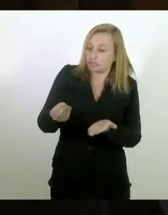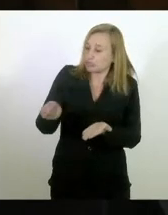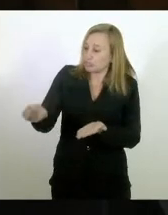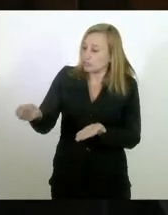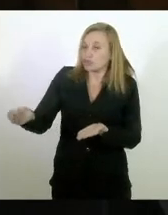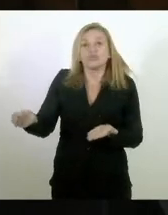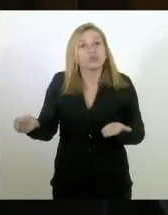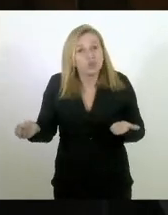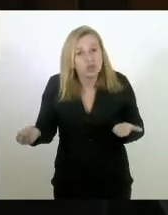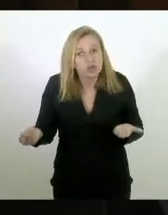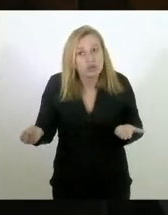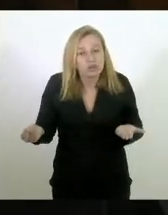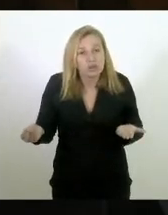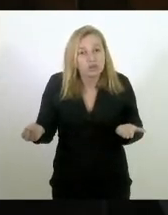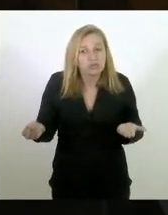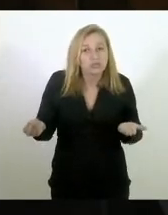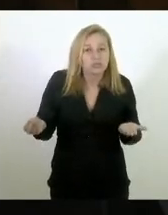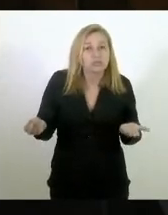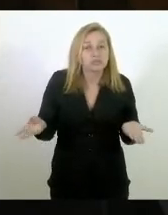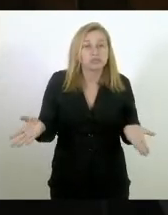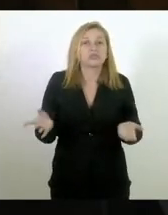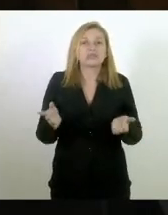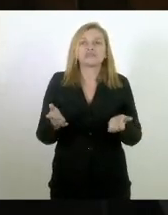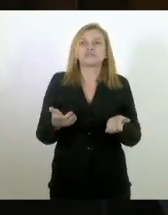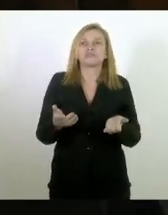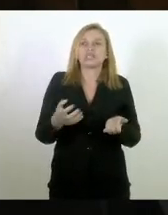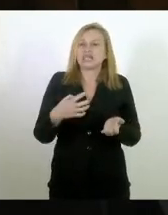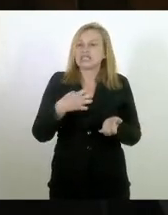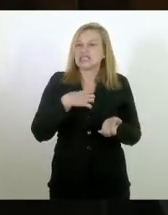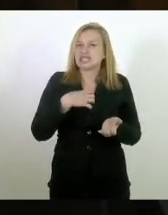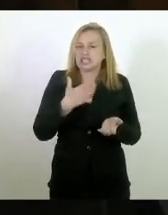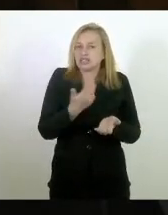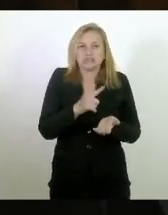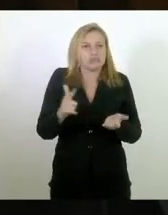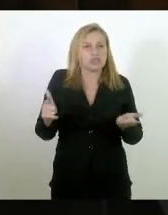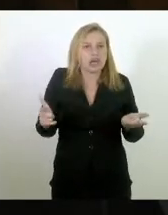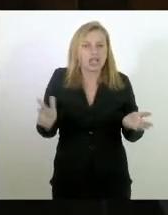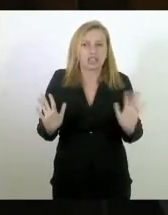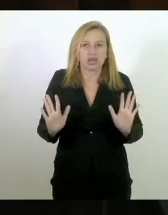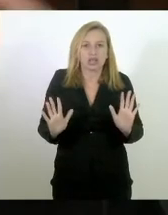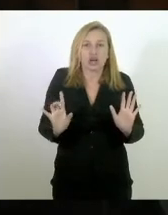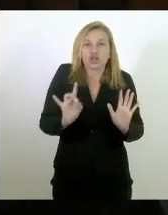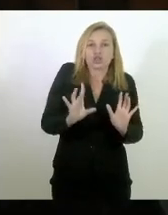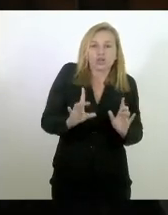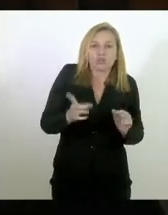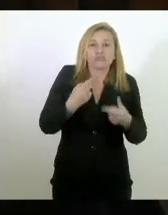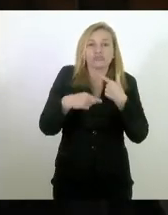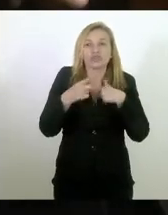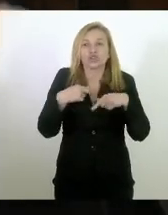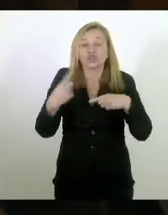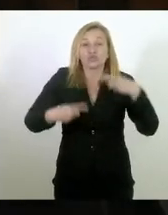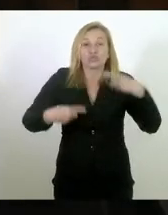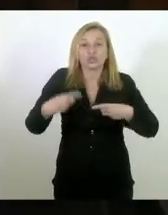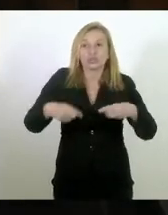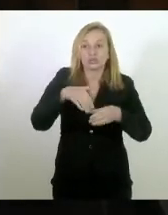distribuído aleatoriamente confirmar com finalidade política